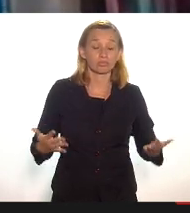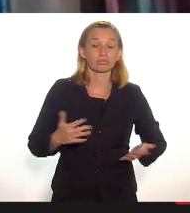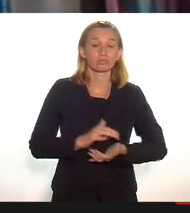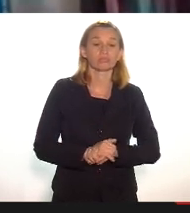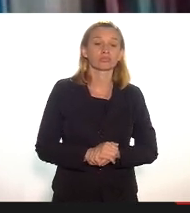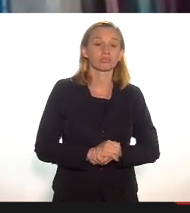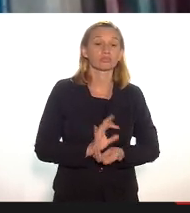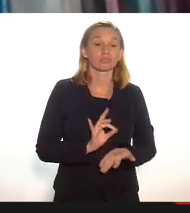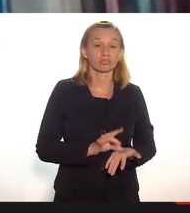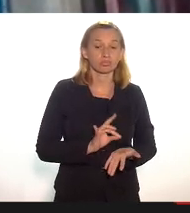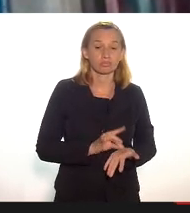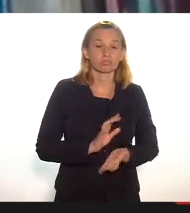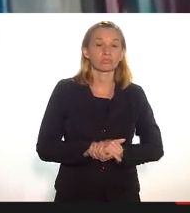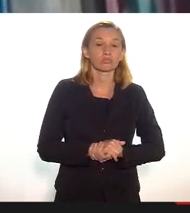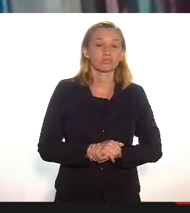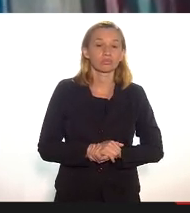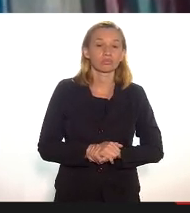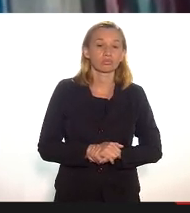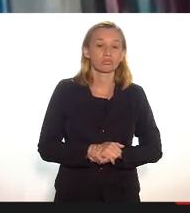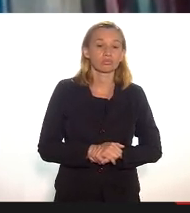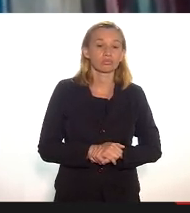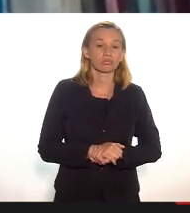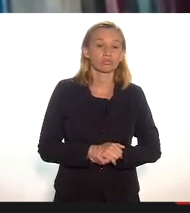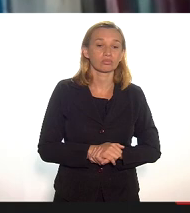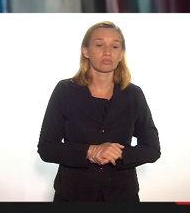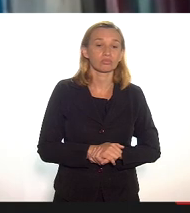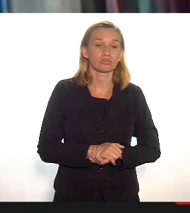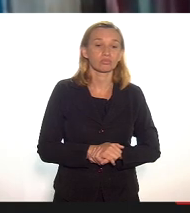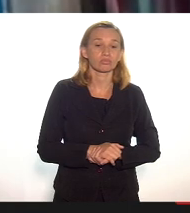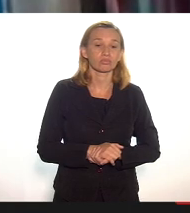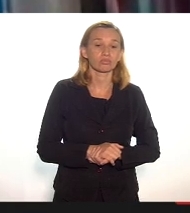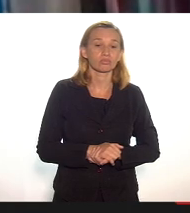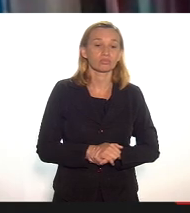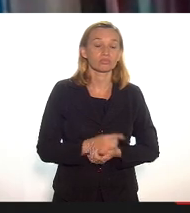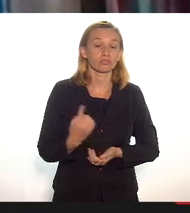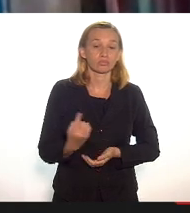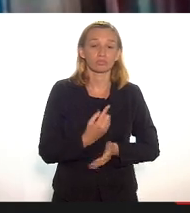na realidade, né, nós estamos com uma